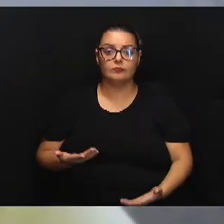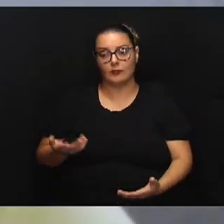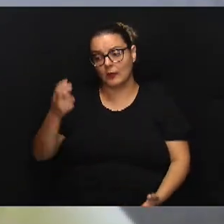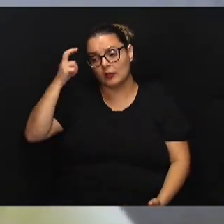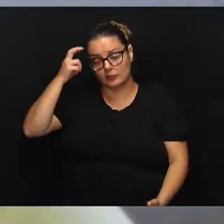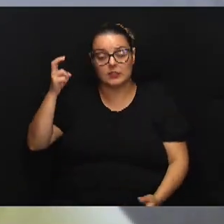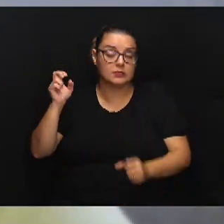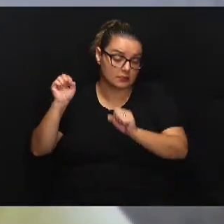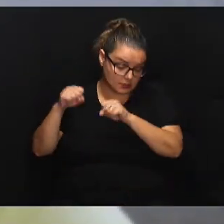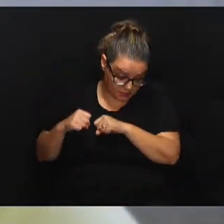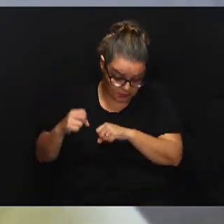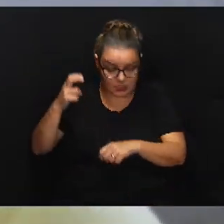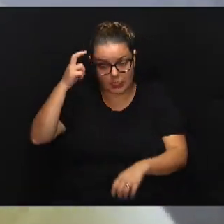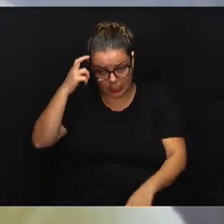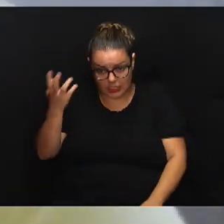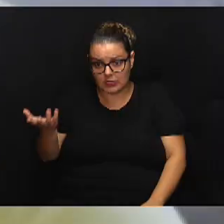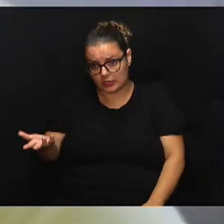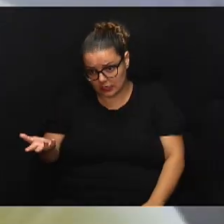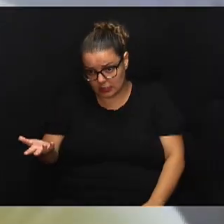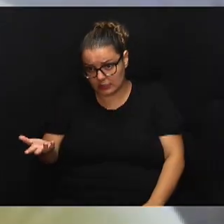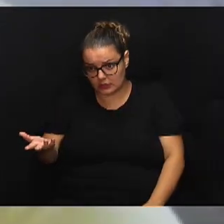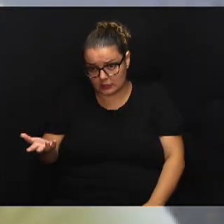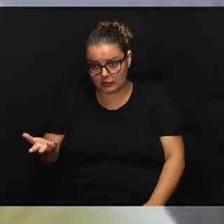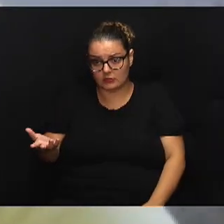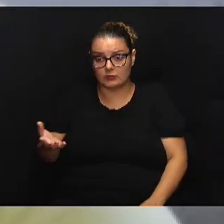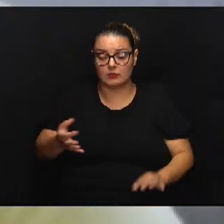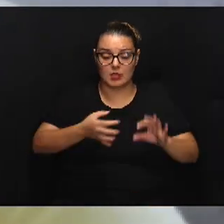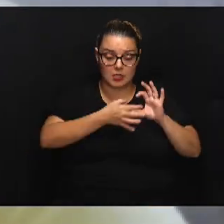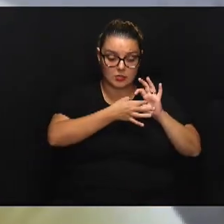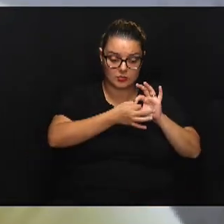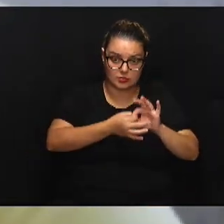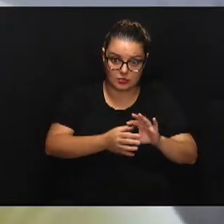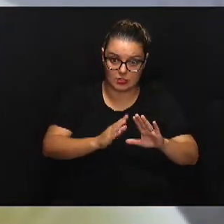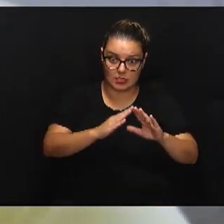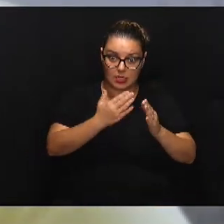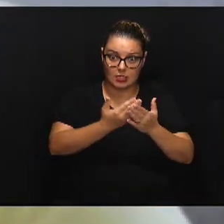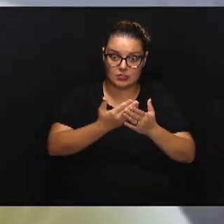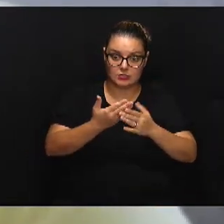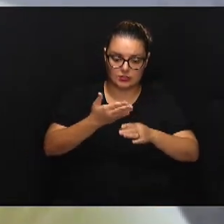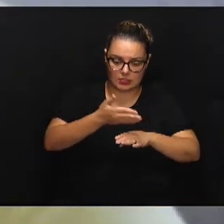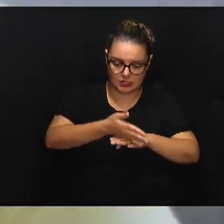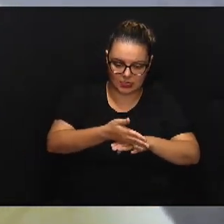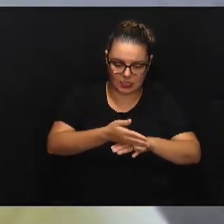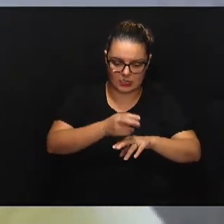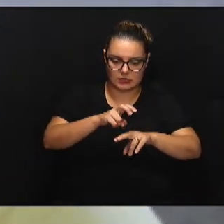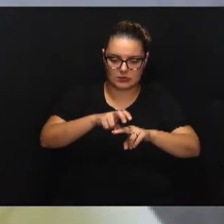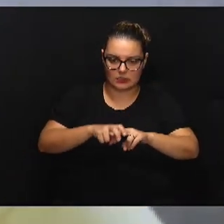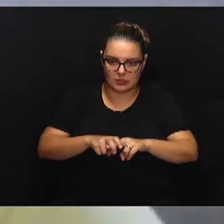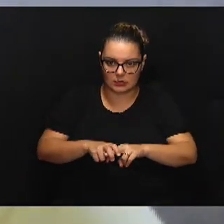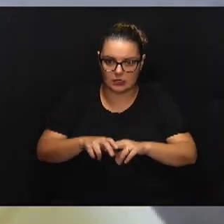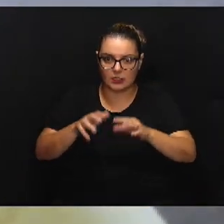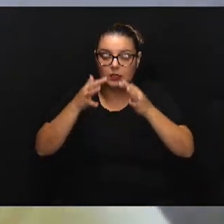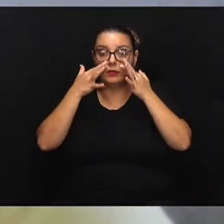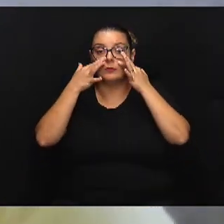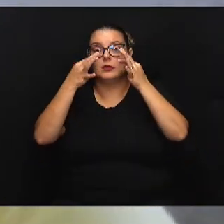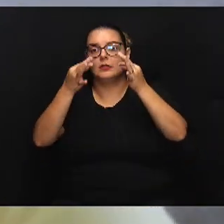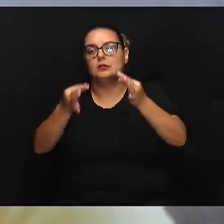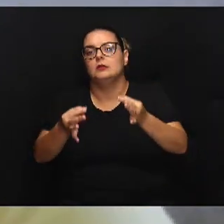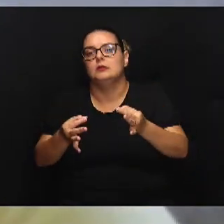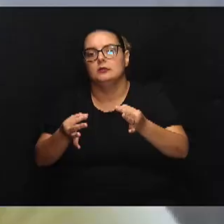inteligente. Sim, ela é inteligente. Mas aquele contexto de escola, de entrar, de sentar, de prestar atenção,